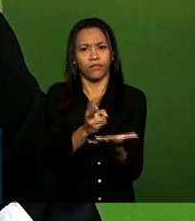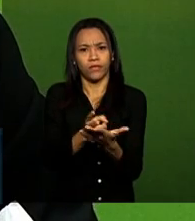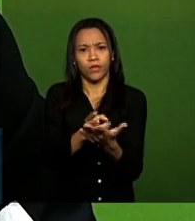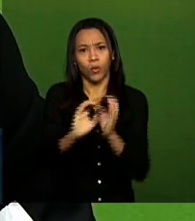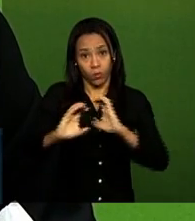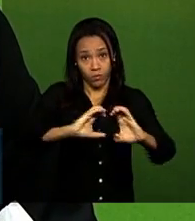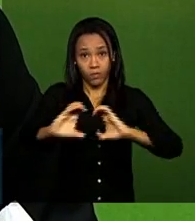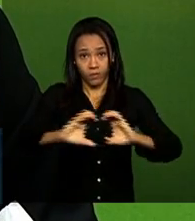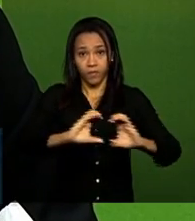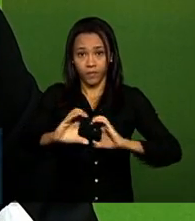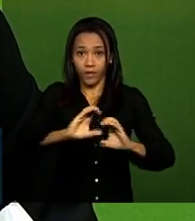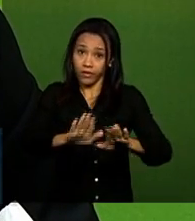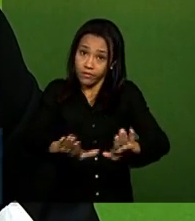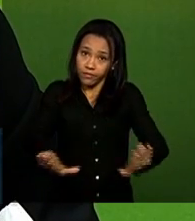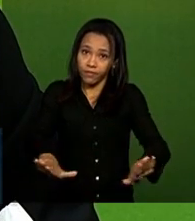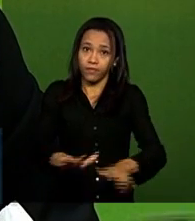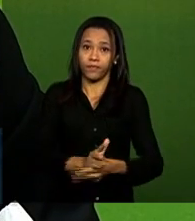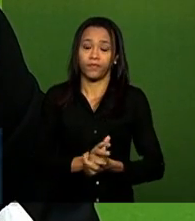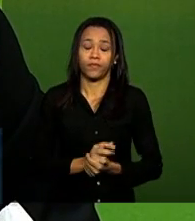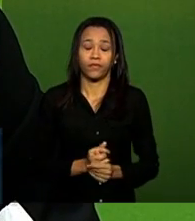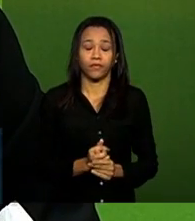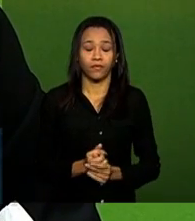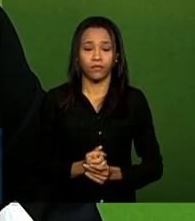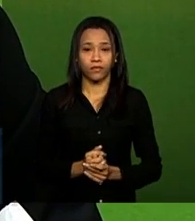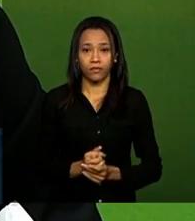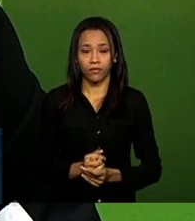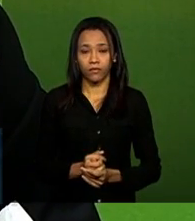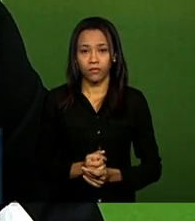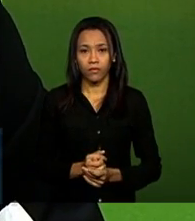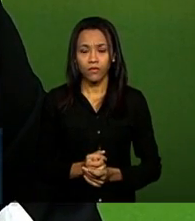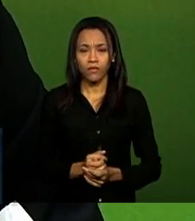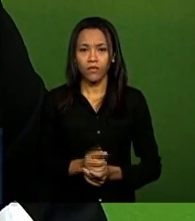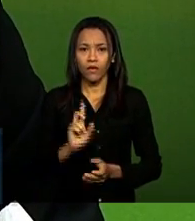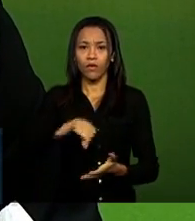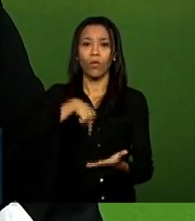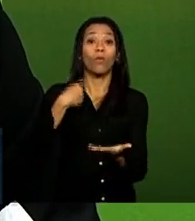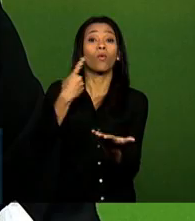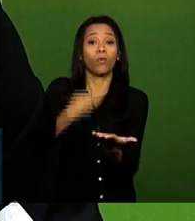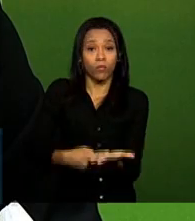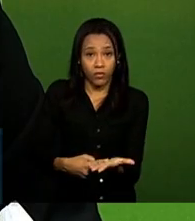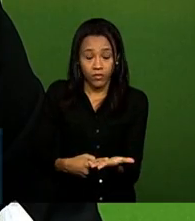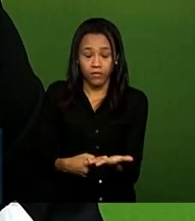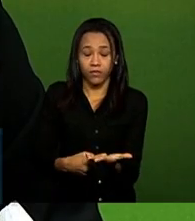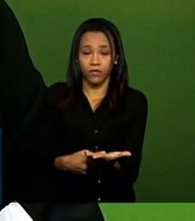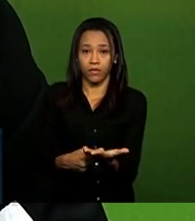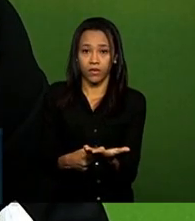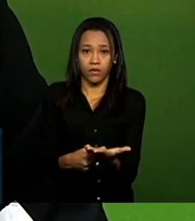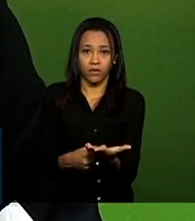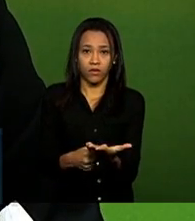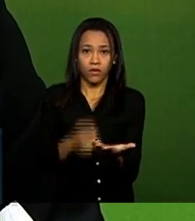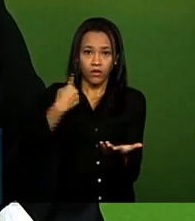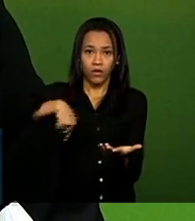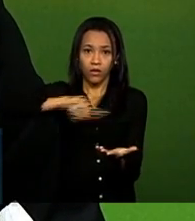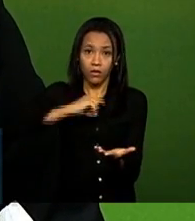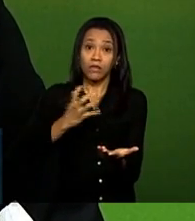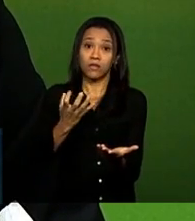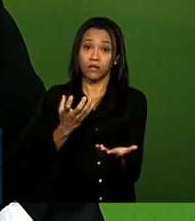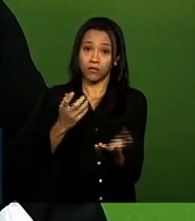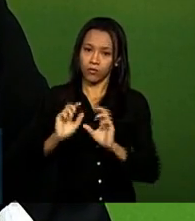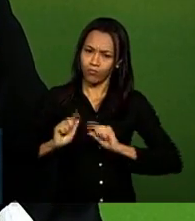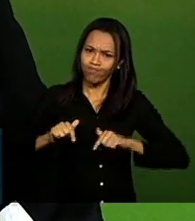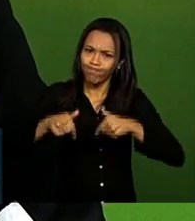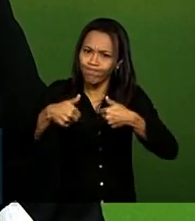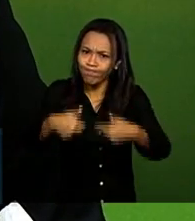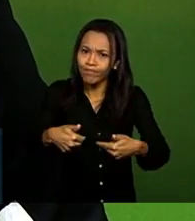assim então a a a a a o compromisso né a que nós estamos empenhados e a